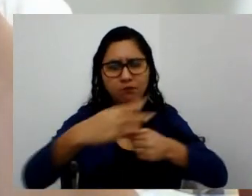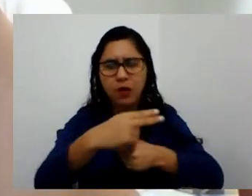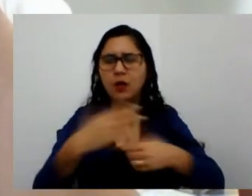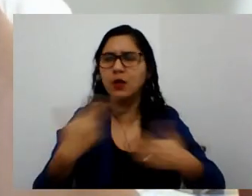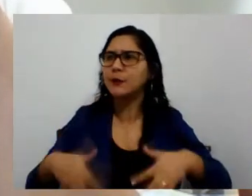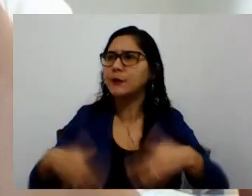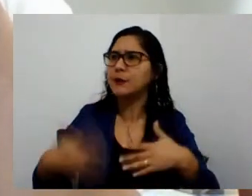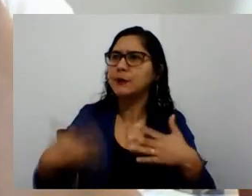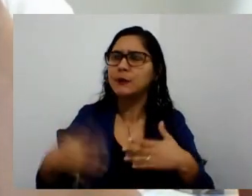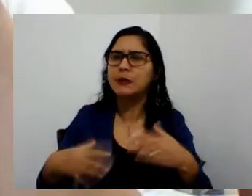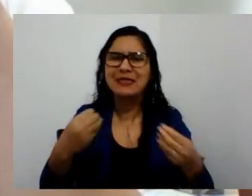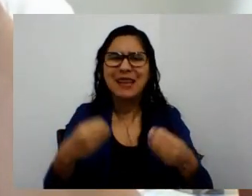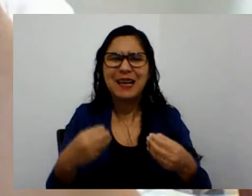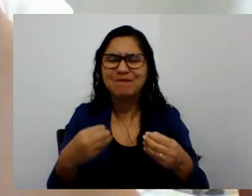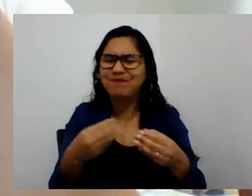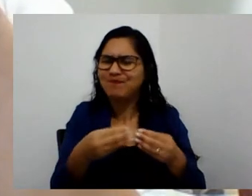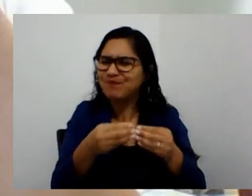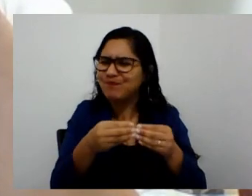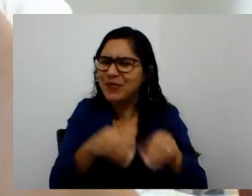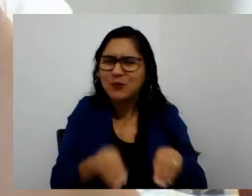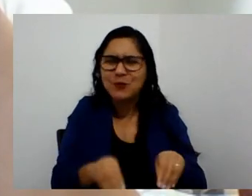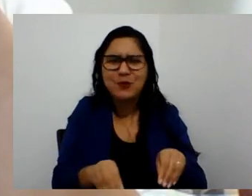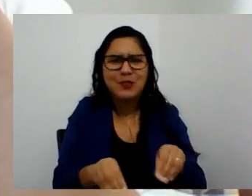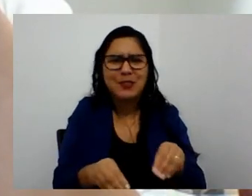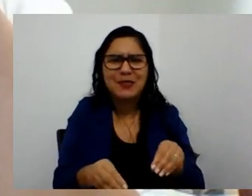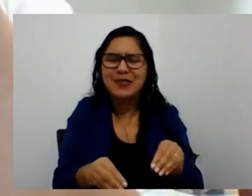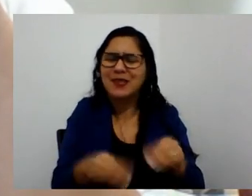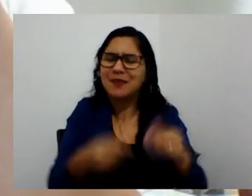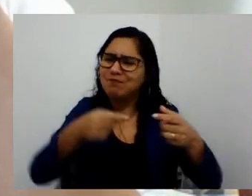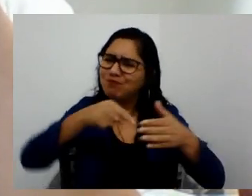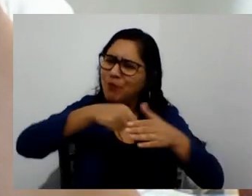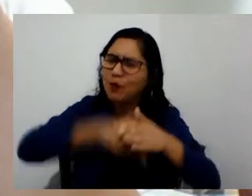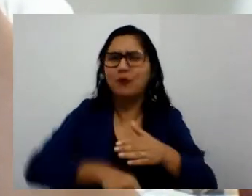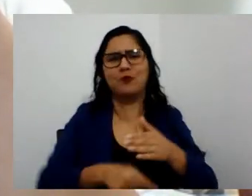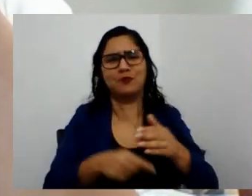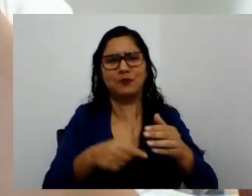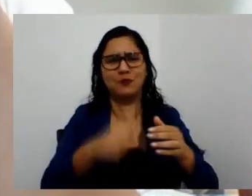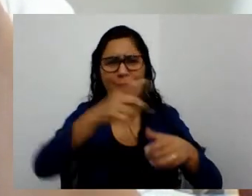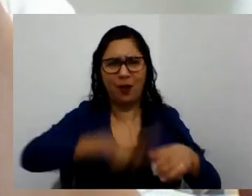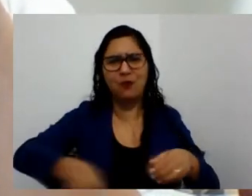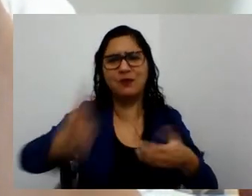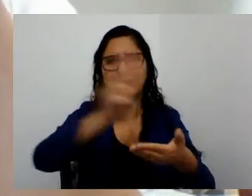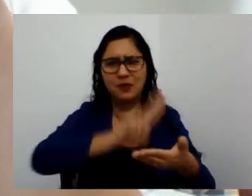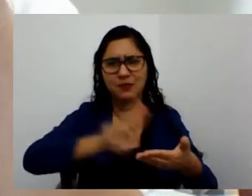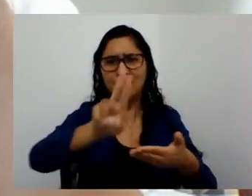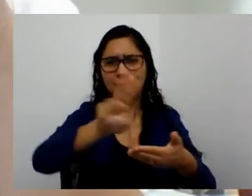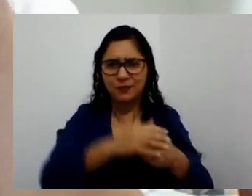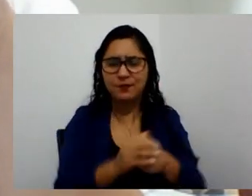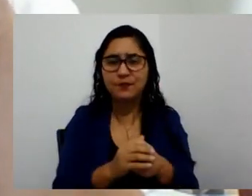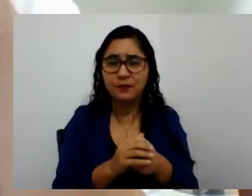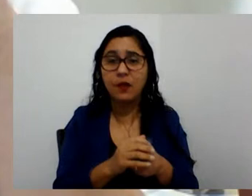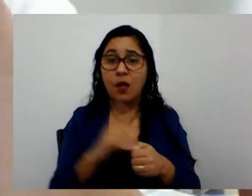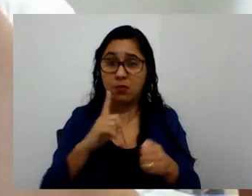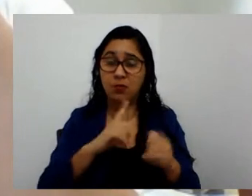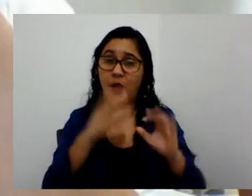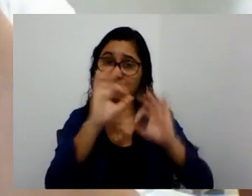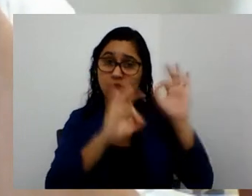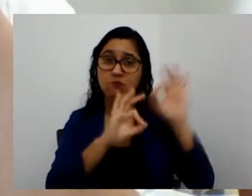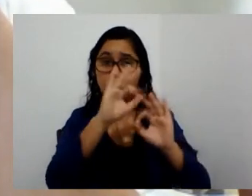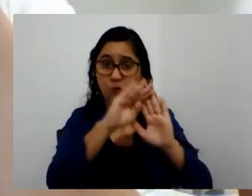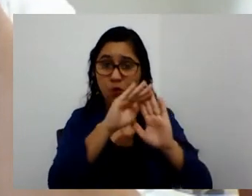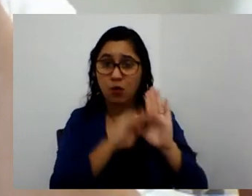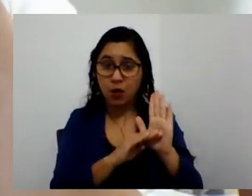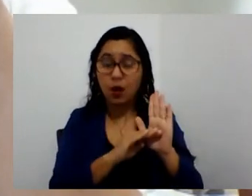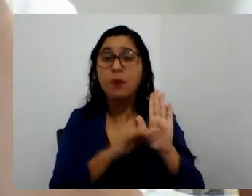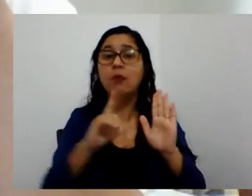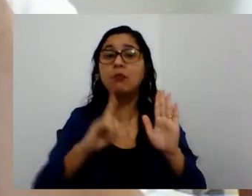trazido feridas profundas no funcionamento da universidade. Naturalmente, os programas, além disso, agora nós teremos dois